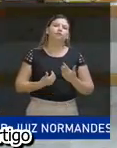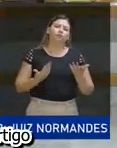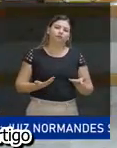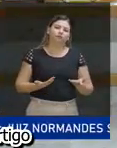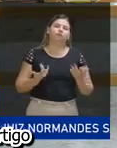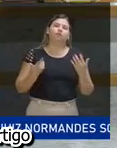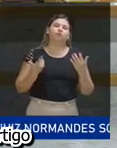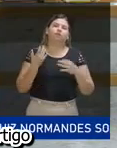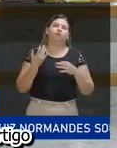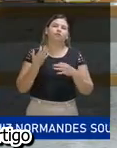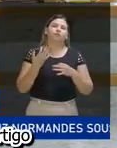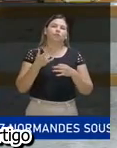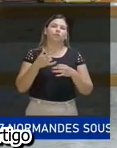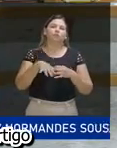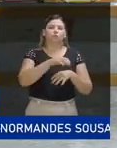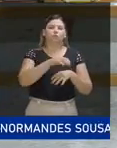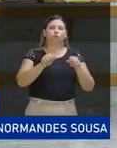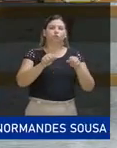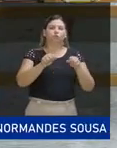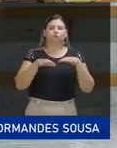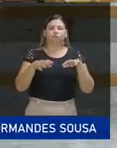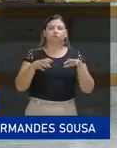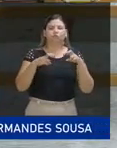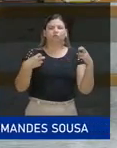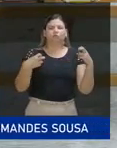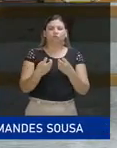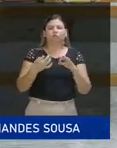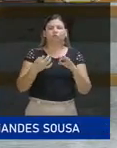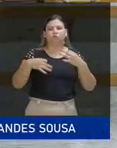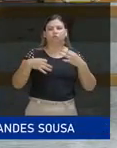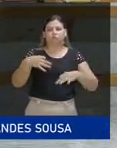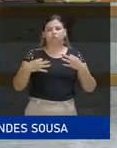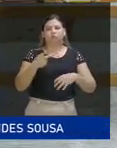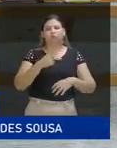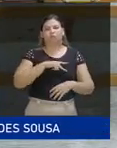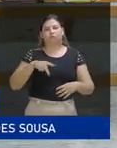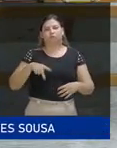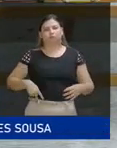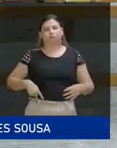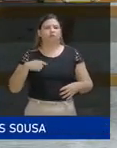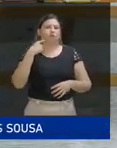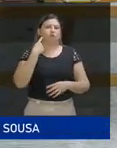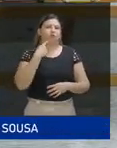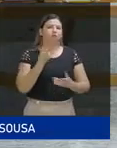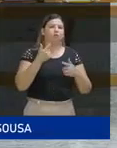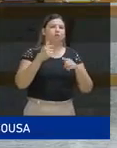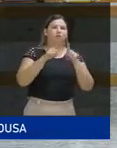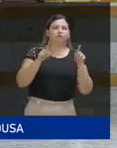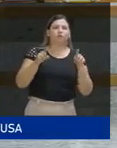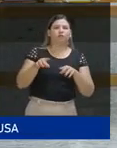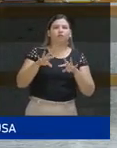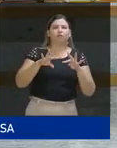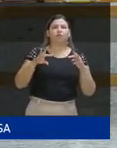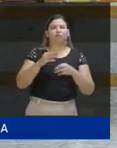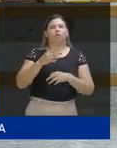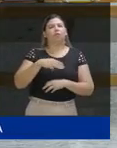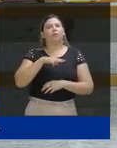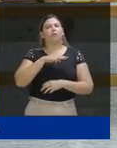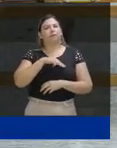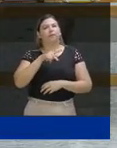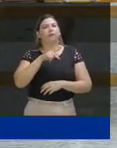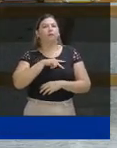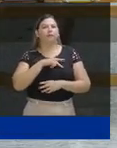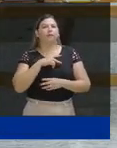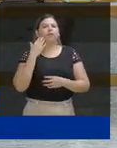Excelentíssimos senadores, senhor presidente, nobres advogados, servidores, o Ministério Público reitera os